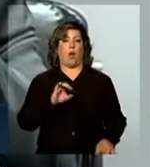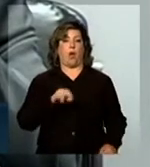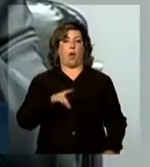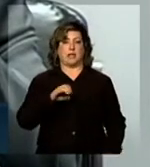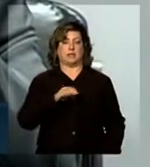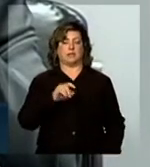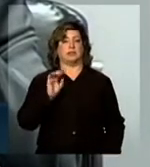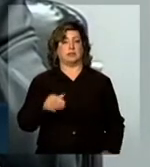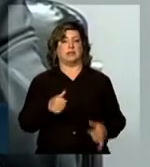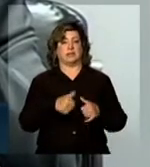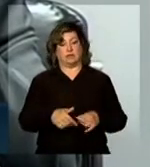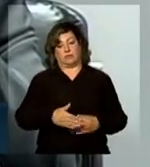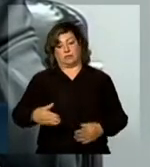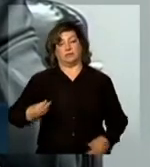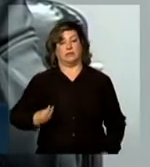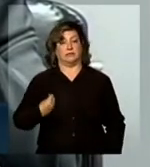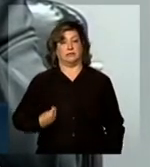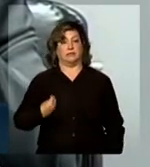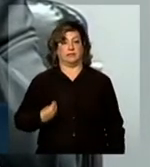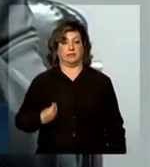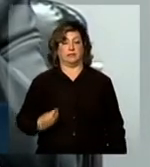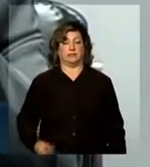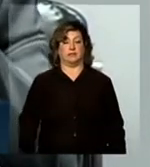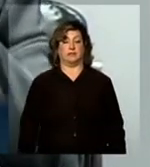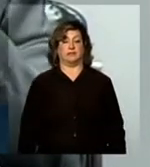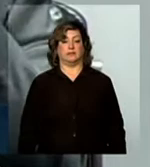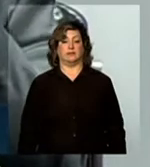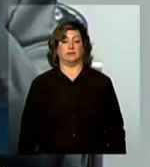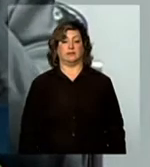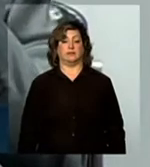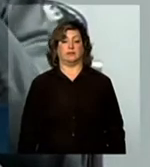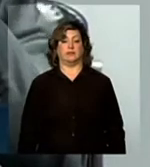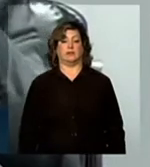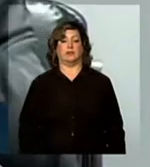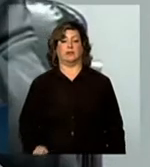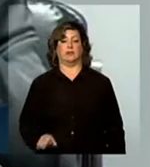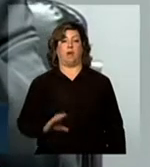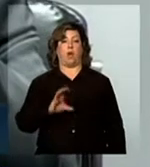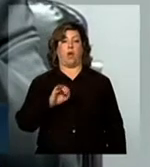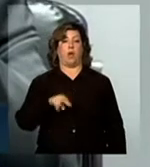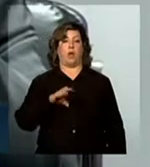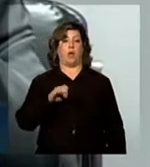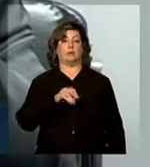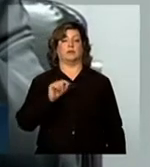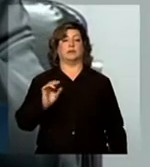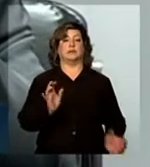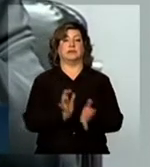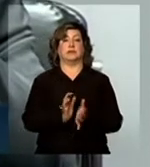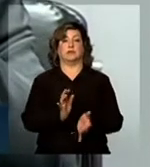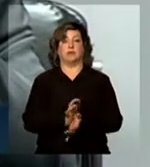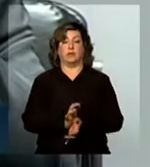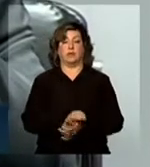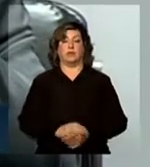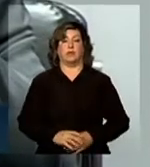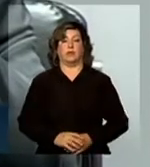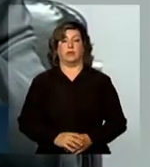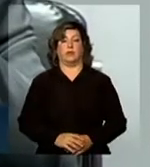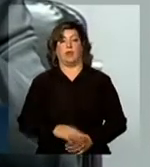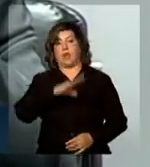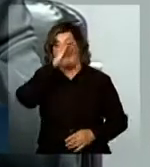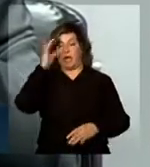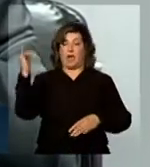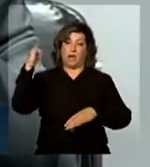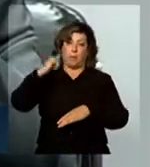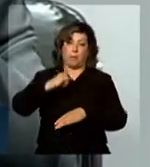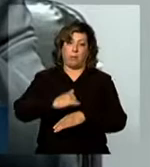que já estão em curso, que são as concessões do setor de